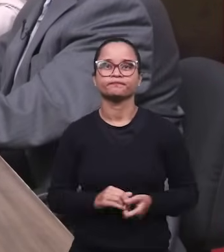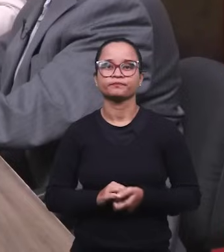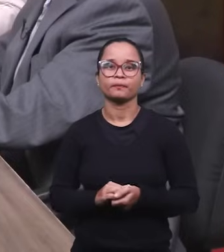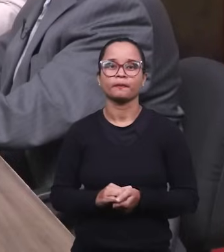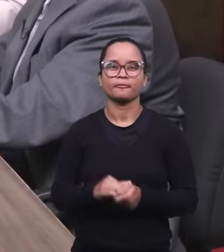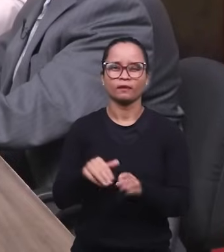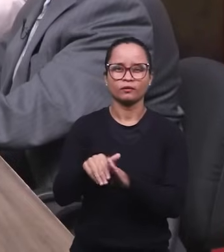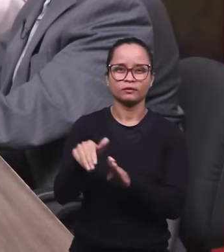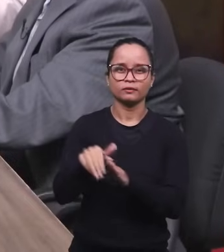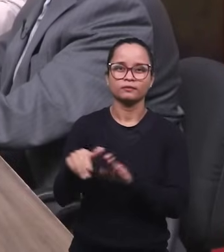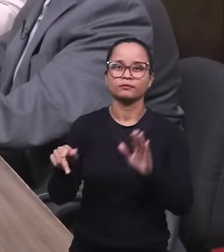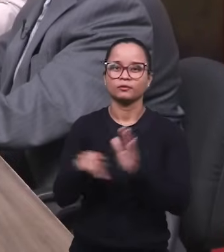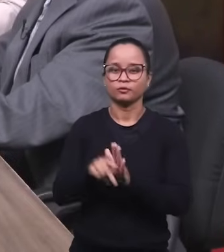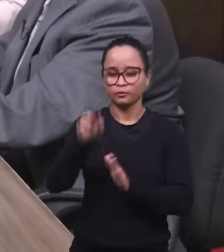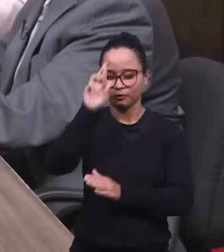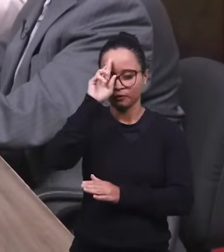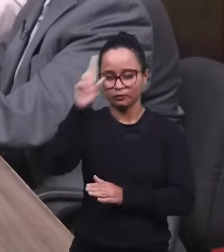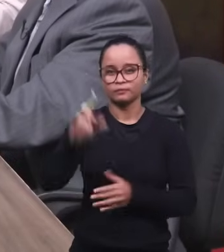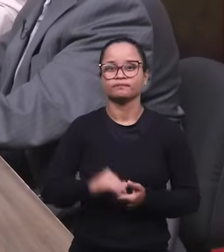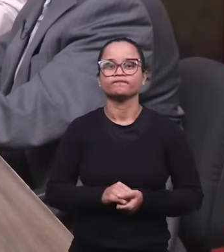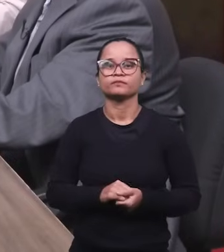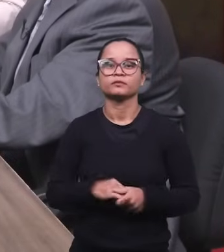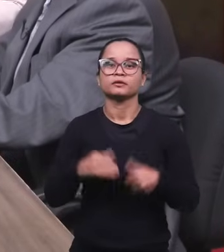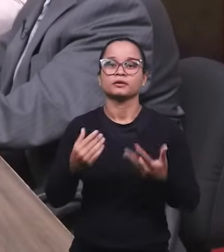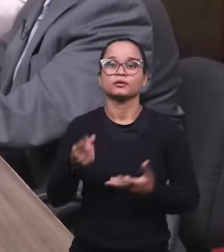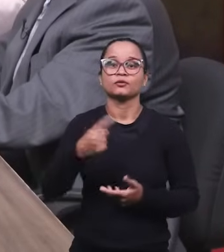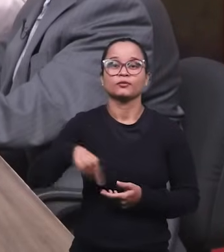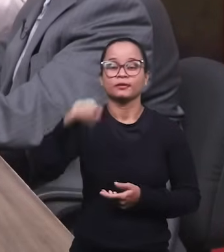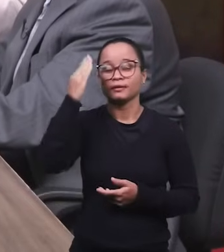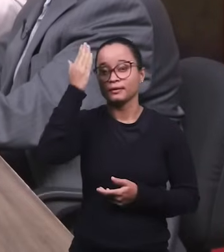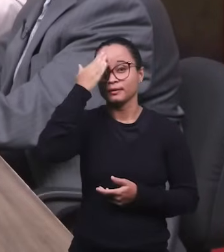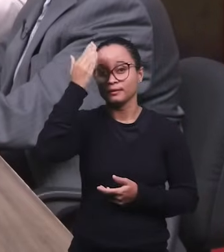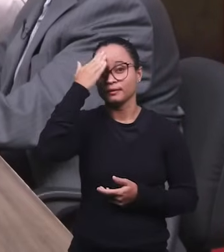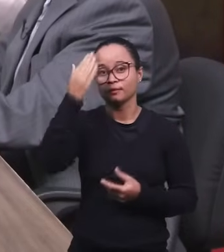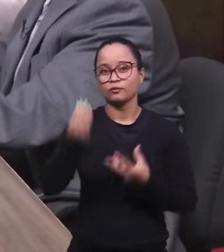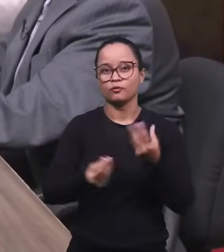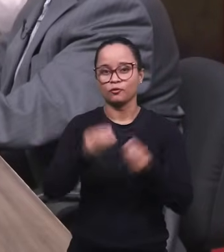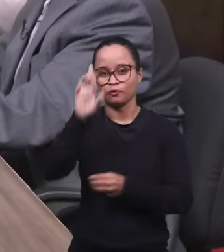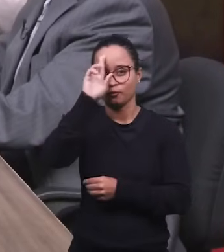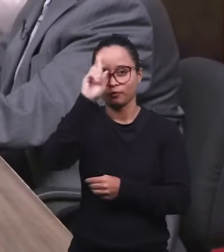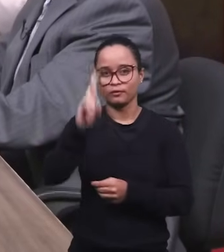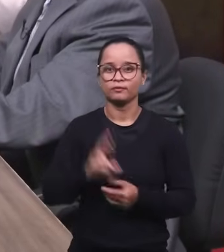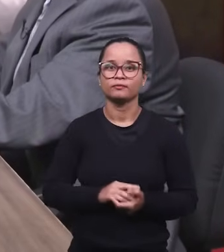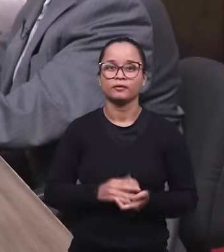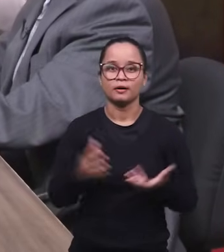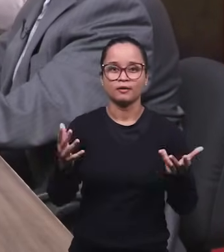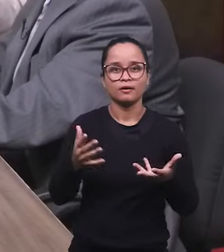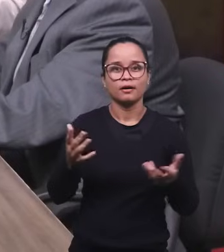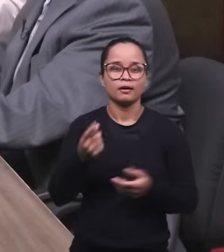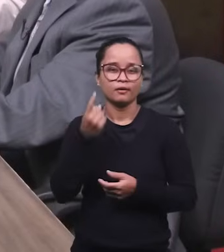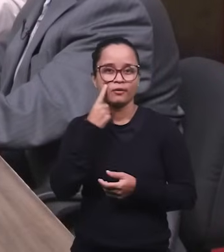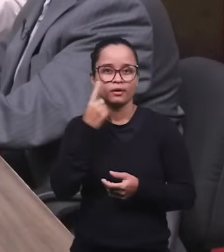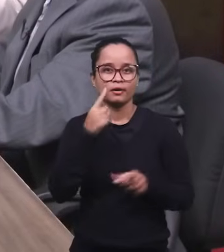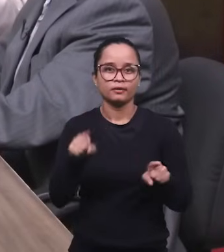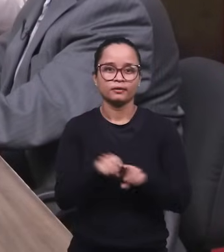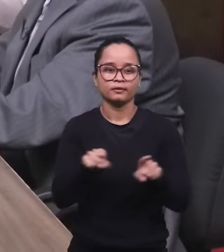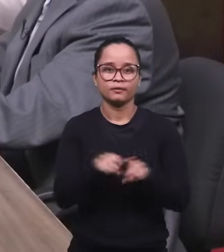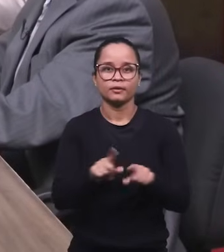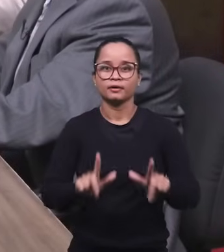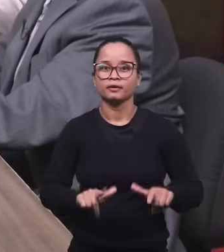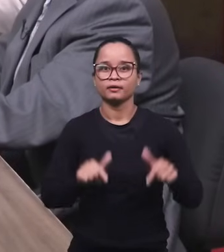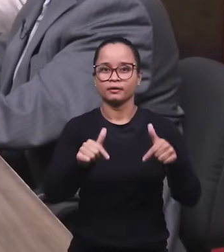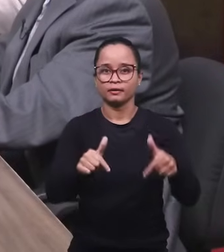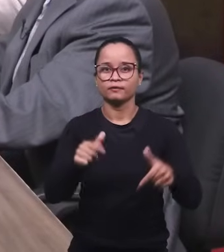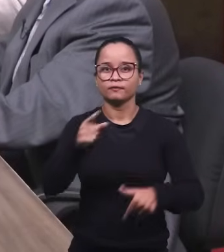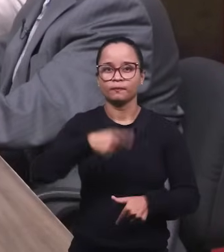profeticamente aplicável, orientações do Senhor, direção do Senhor, para que nós entendamos como o Senhor espera ver e também agir